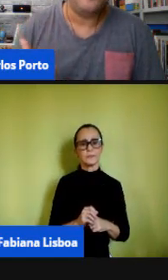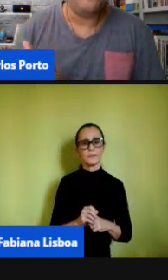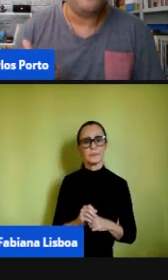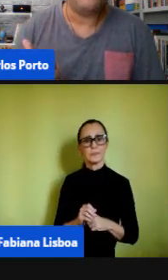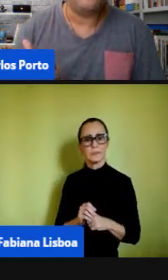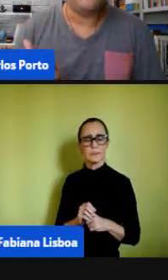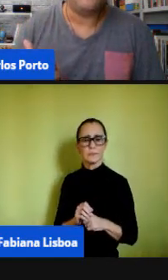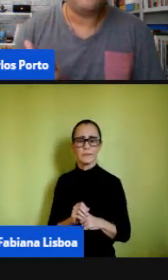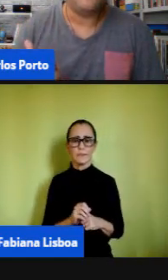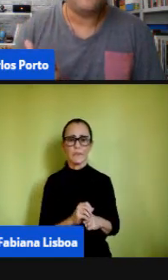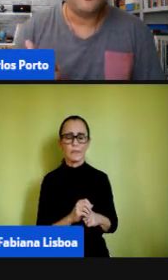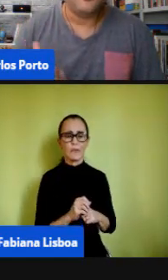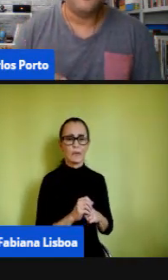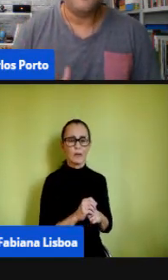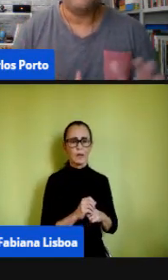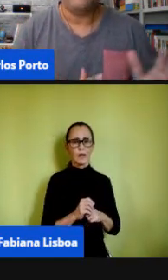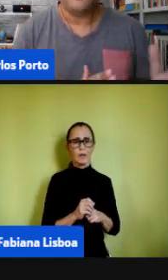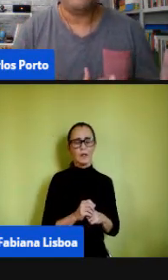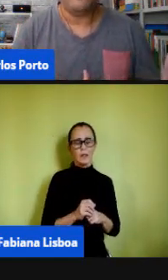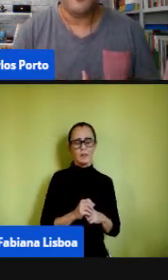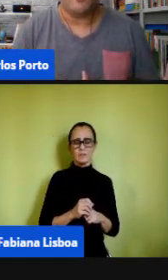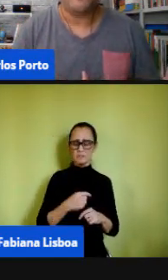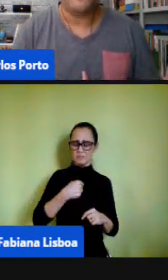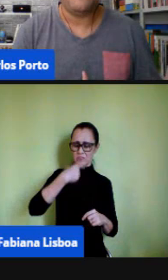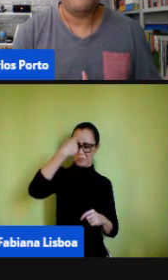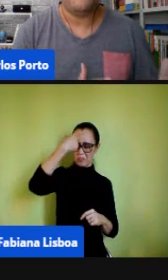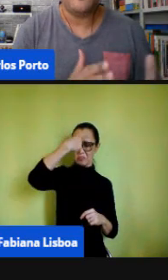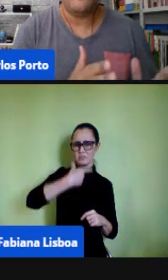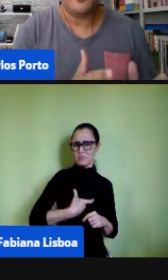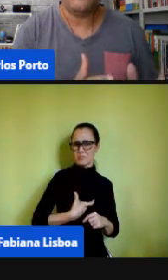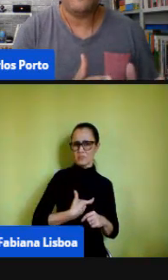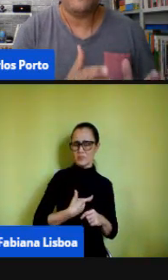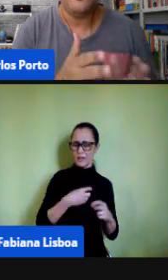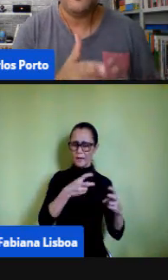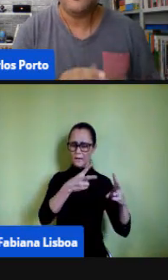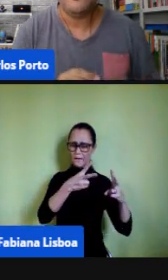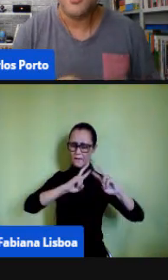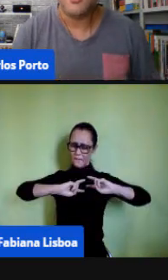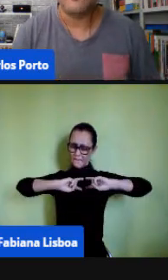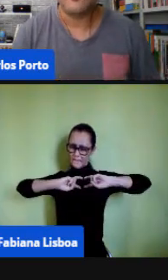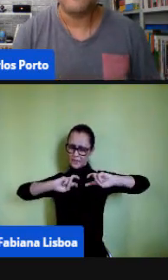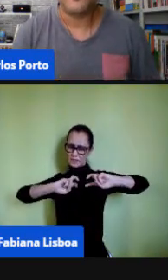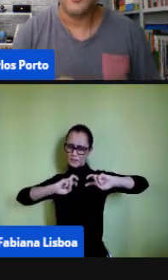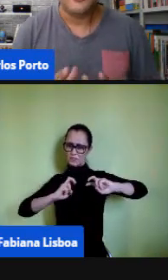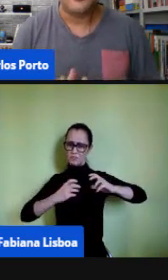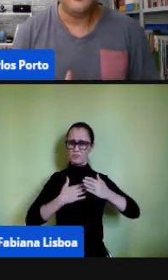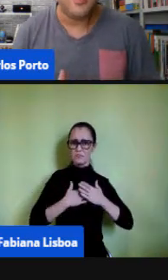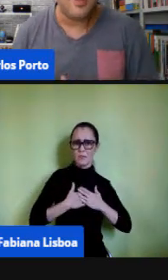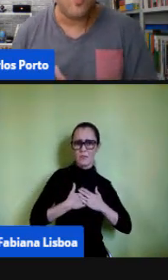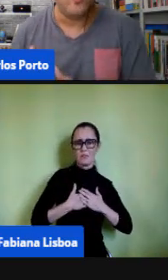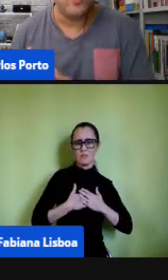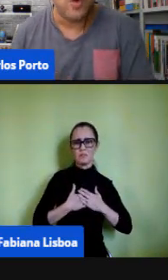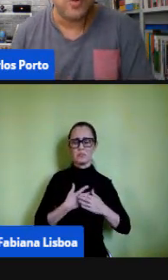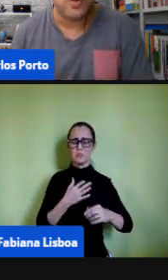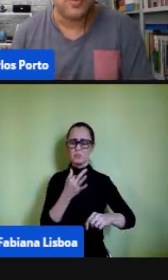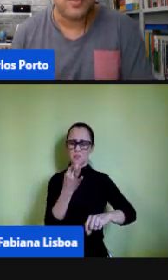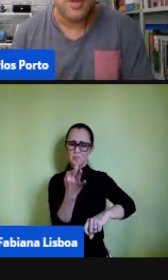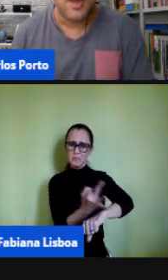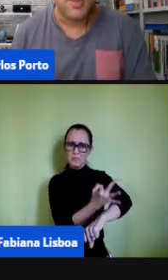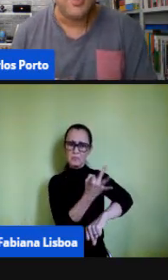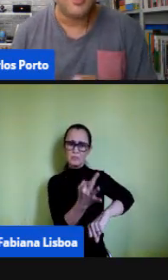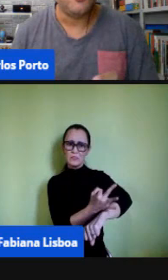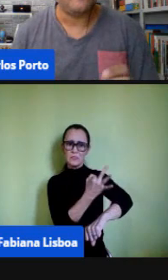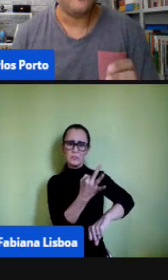lidar consigo mesmo. E aí nós falamos sobre autopercepção, autoestima, resiliência. Lidar com os